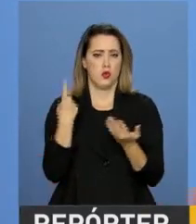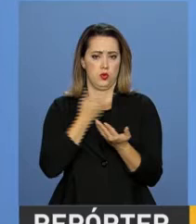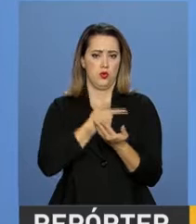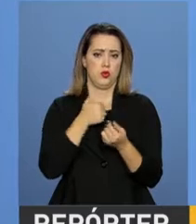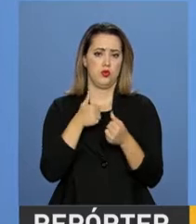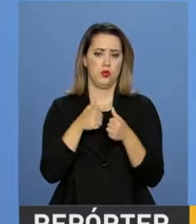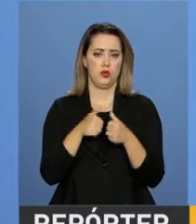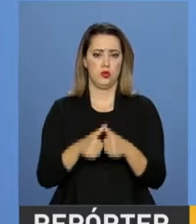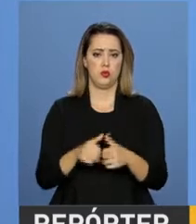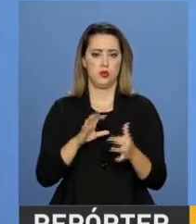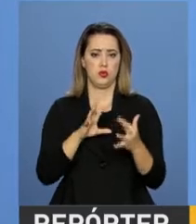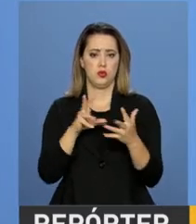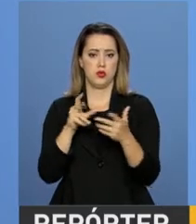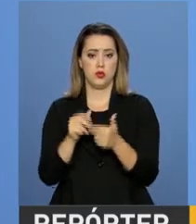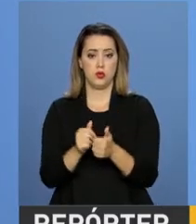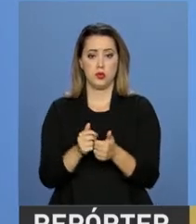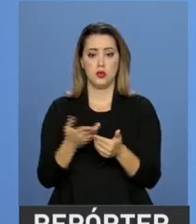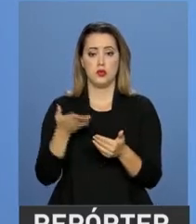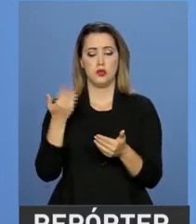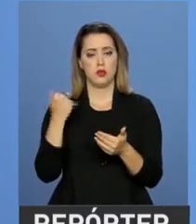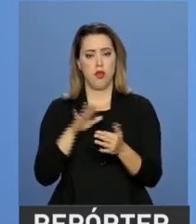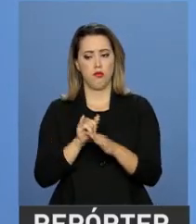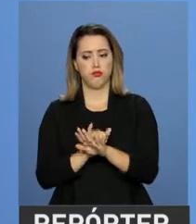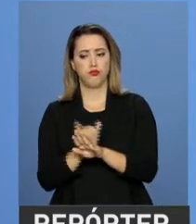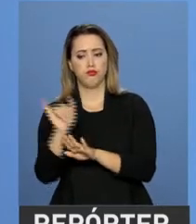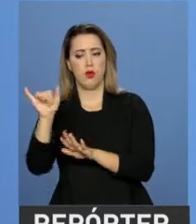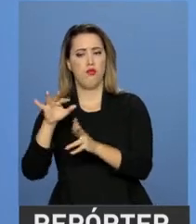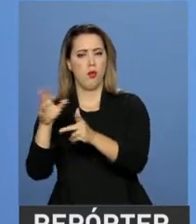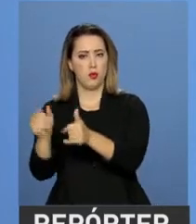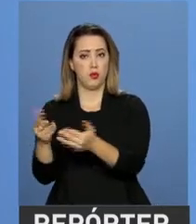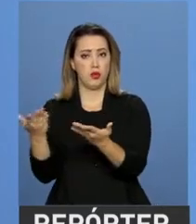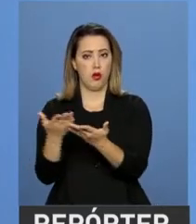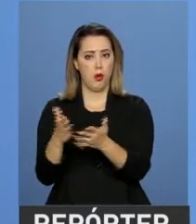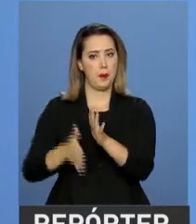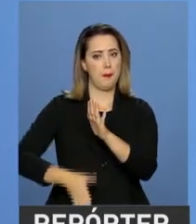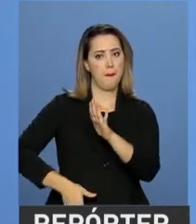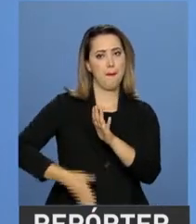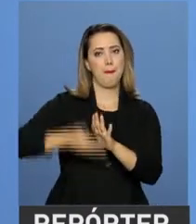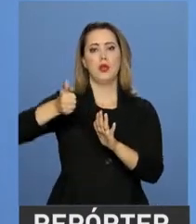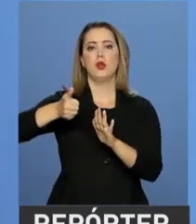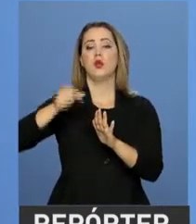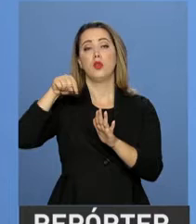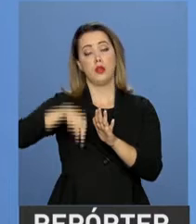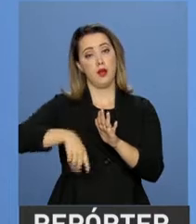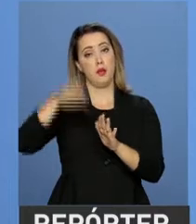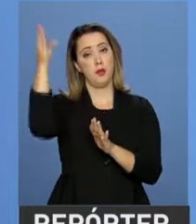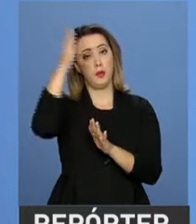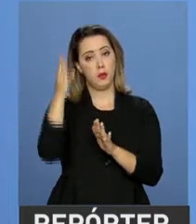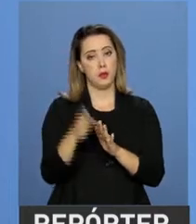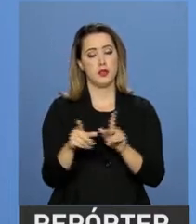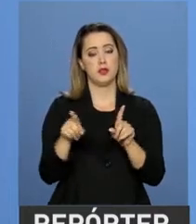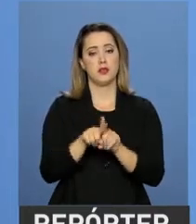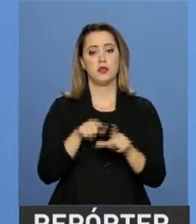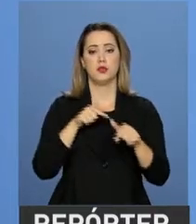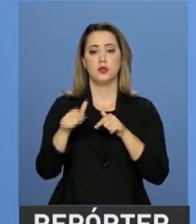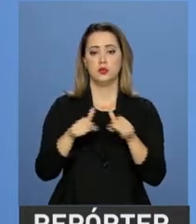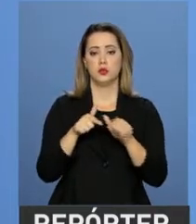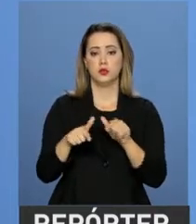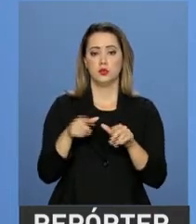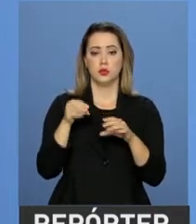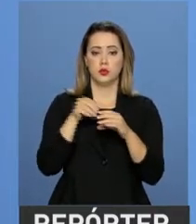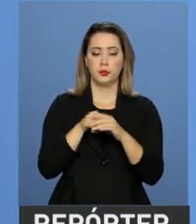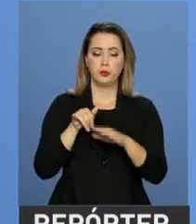na parte internacional mas agora nós vamos começar a melhorar para o cidadão brasileiro a operação